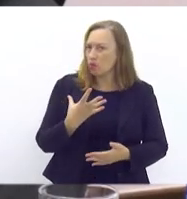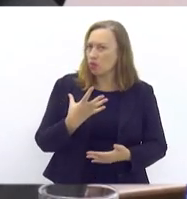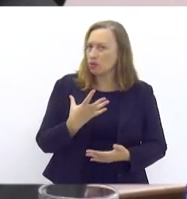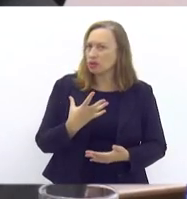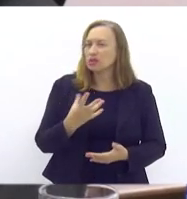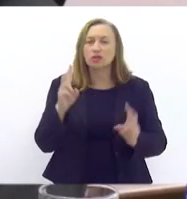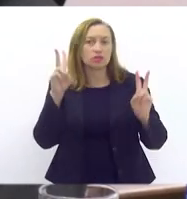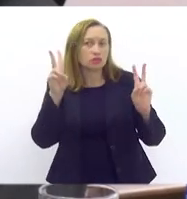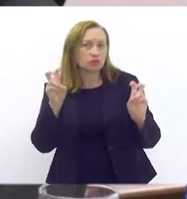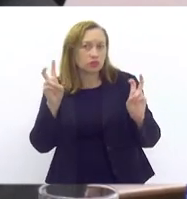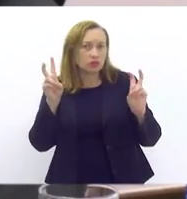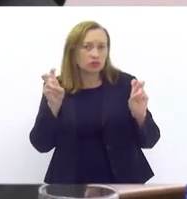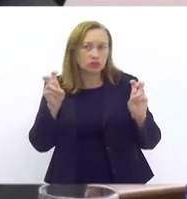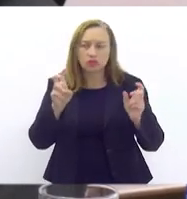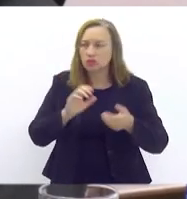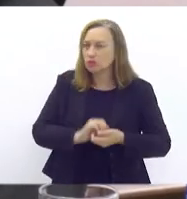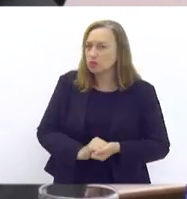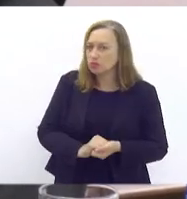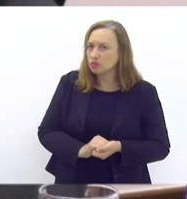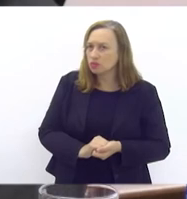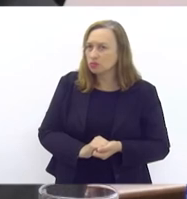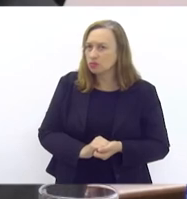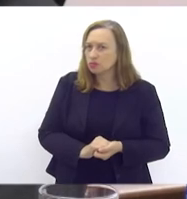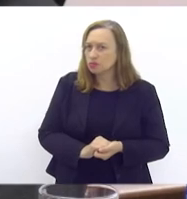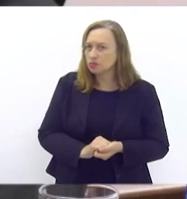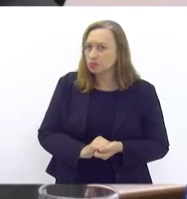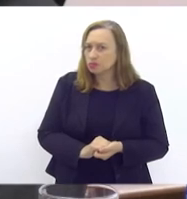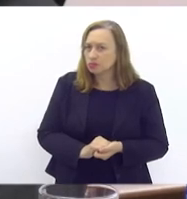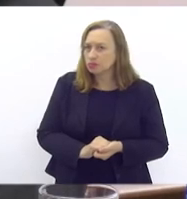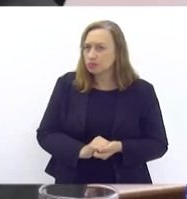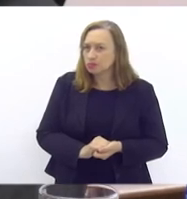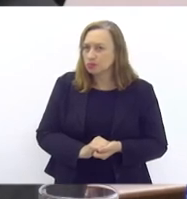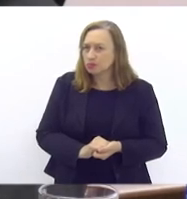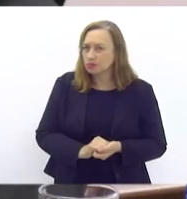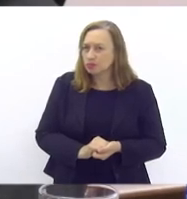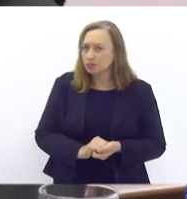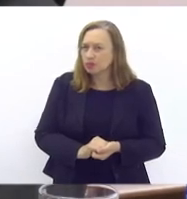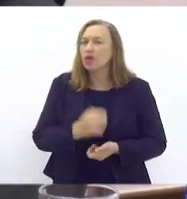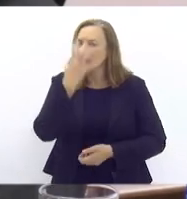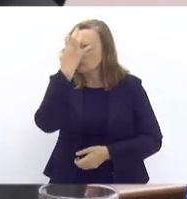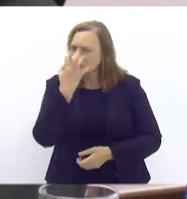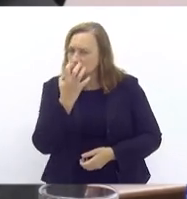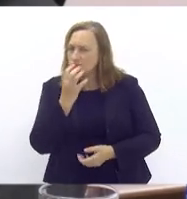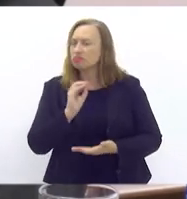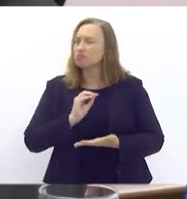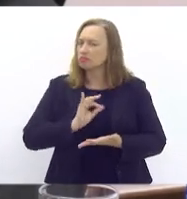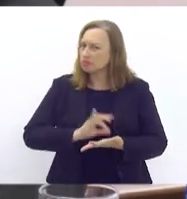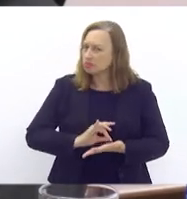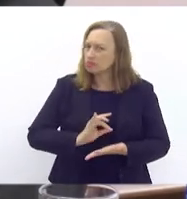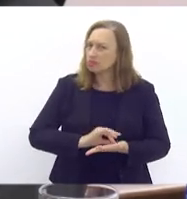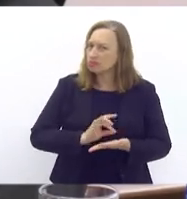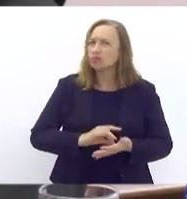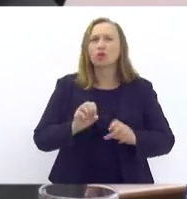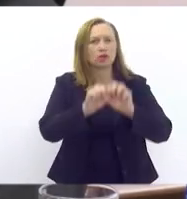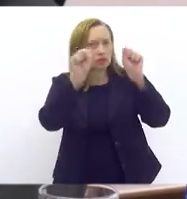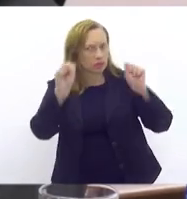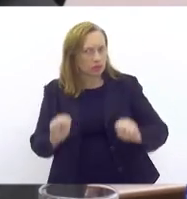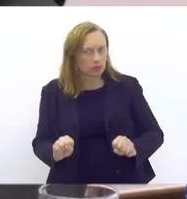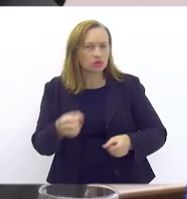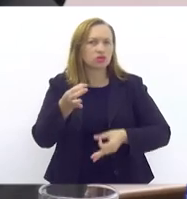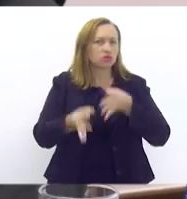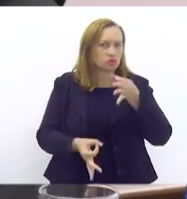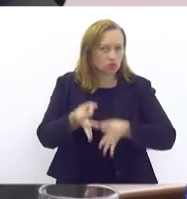questões eh as questões eh do sérias e verdadeiras do sistema de Justiça